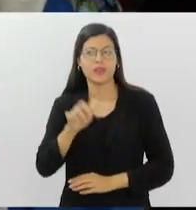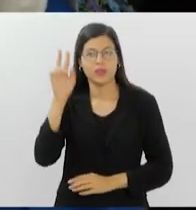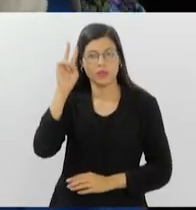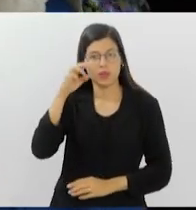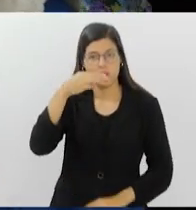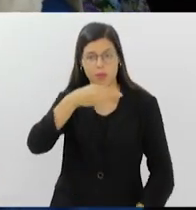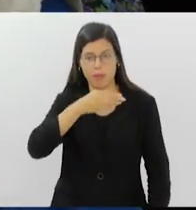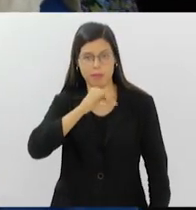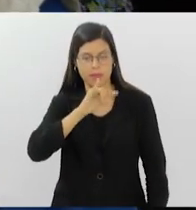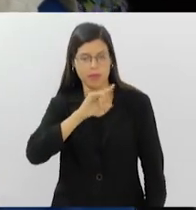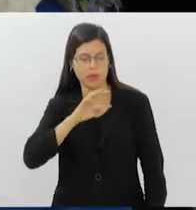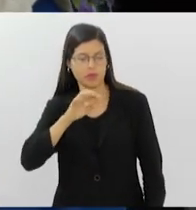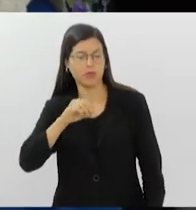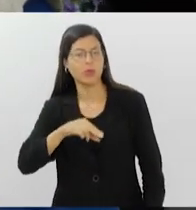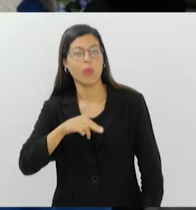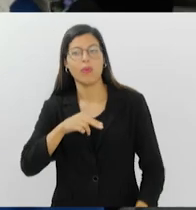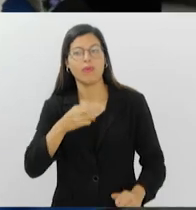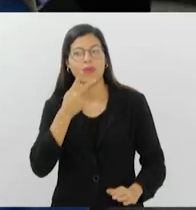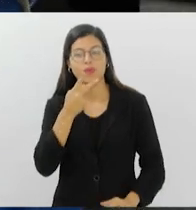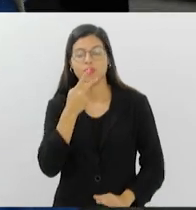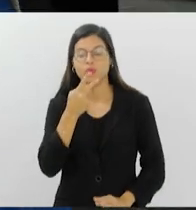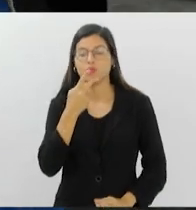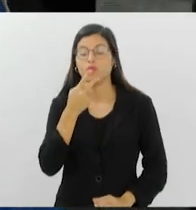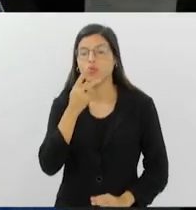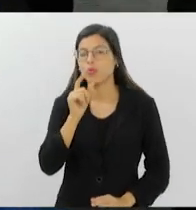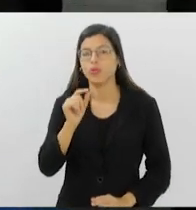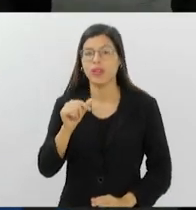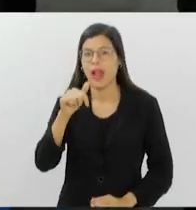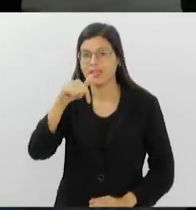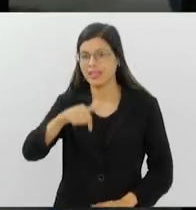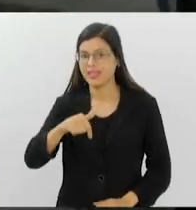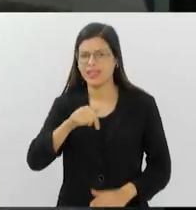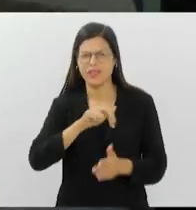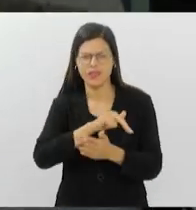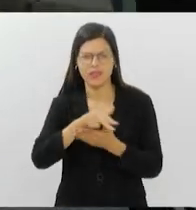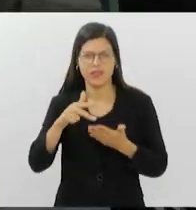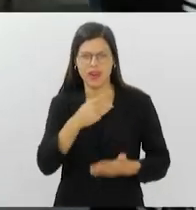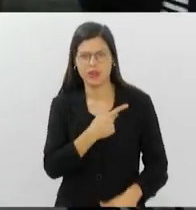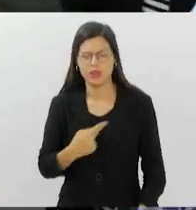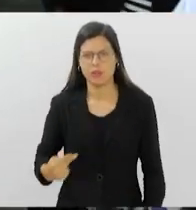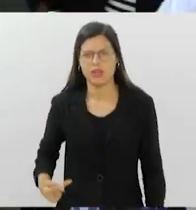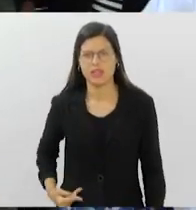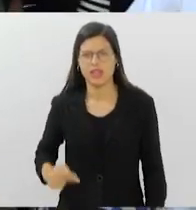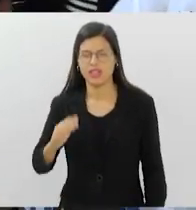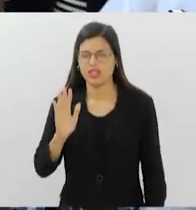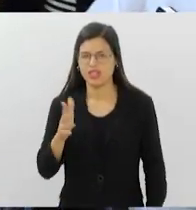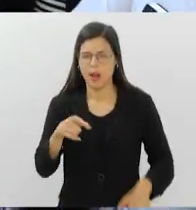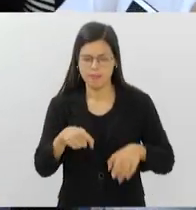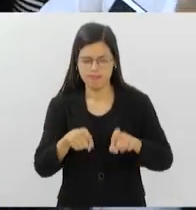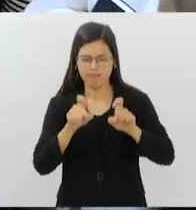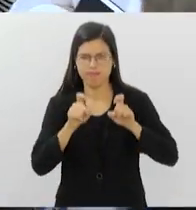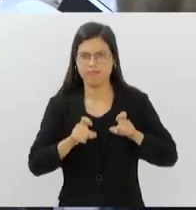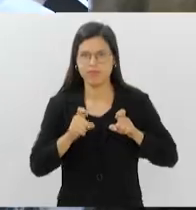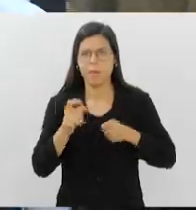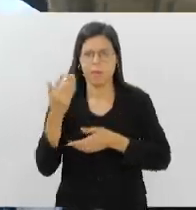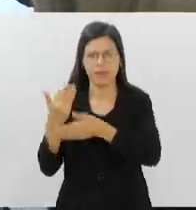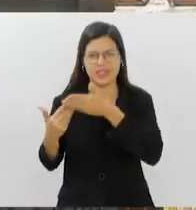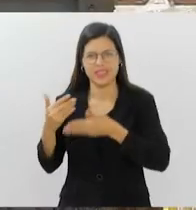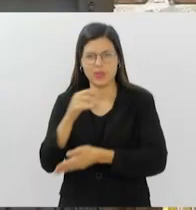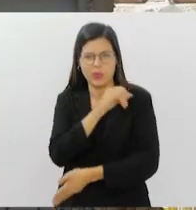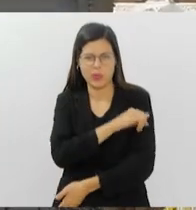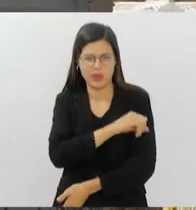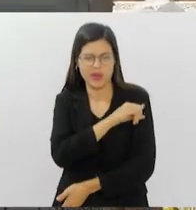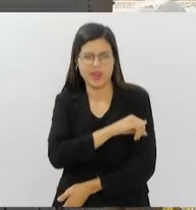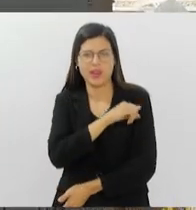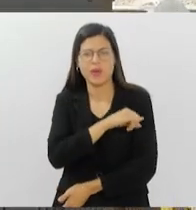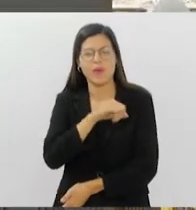revelou para a surpresa de muitos e aqui vários presidentes Já tomaram posse quando o Rio de Janeiro era a capital federal